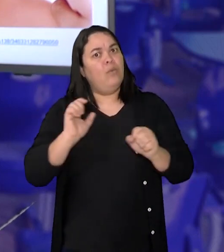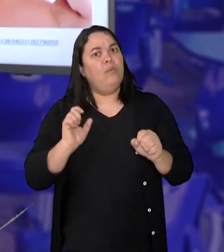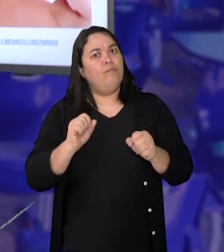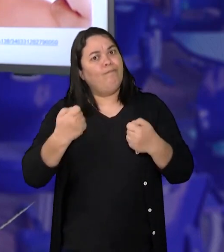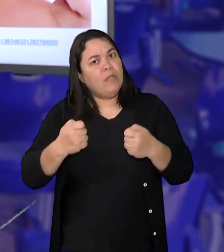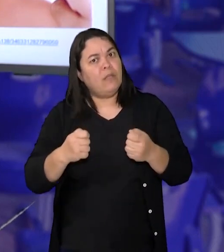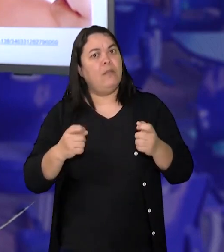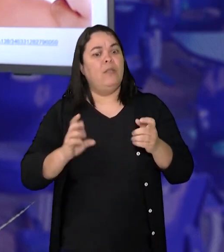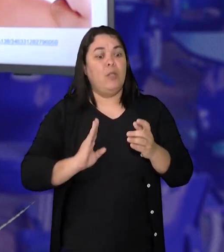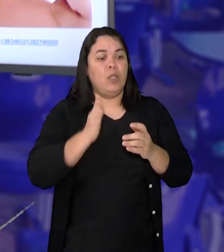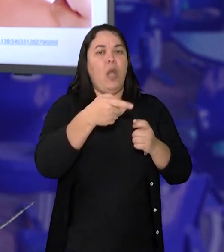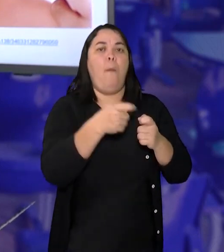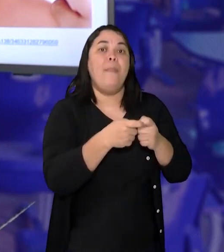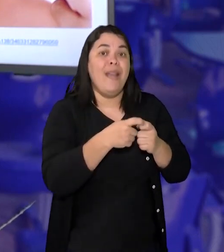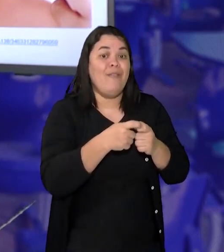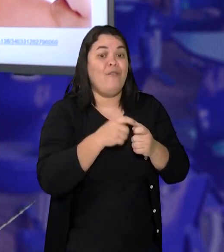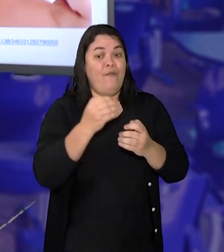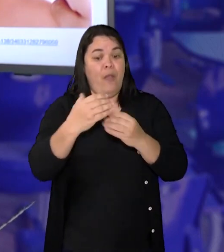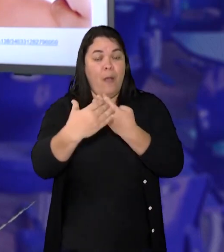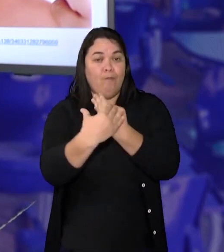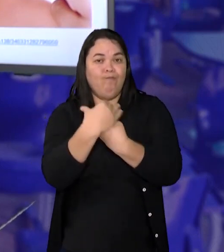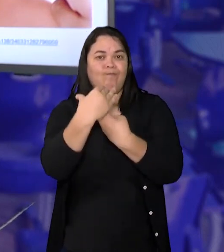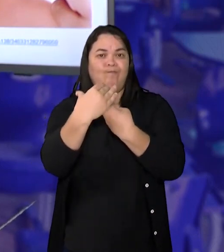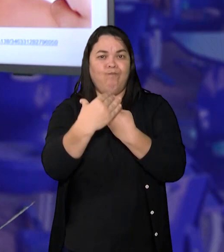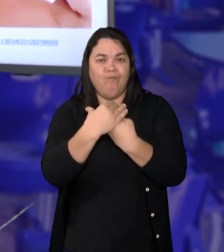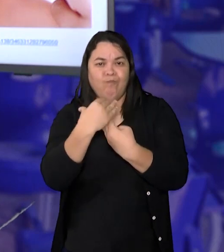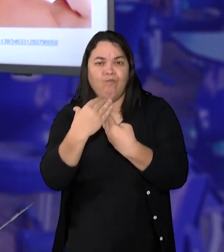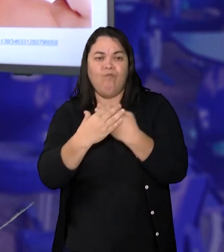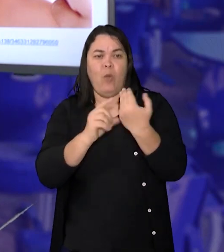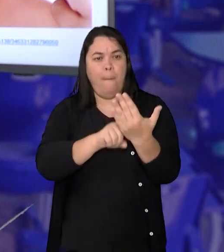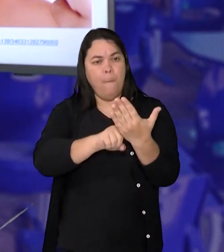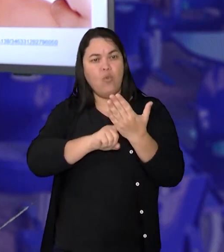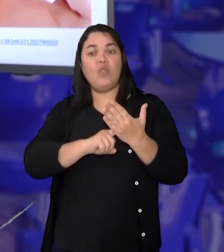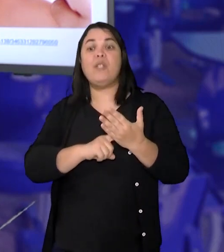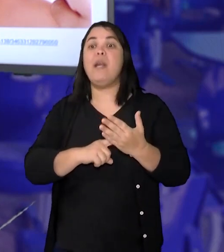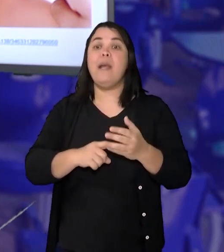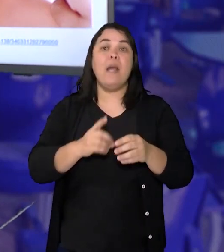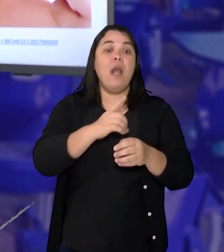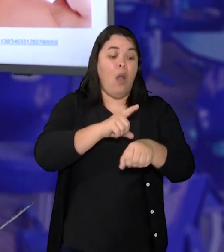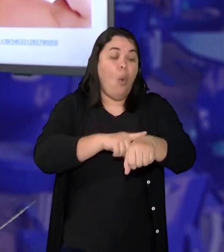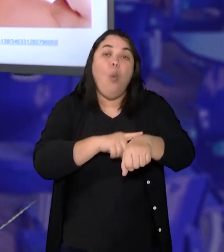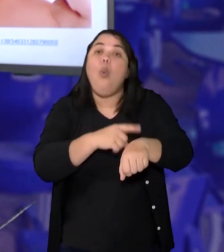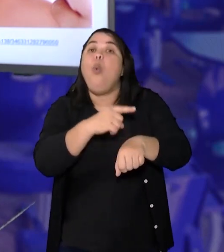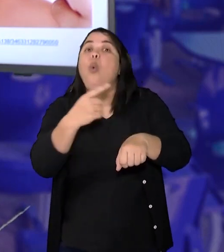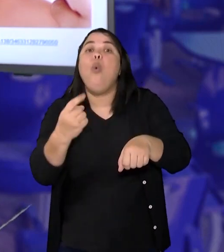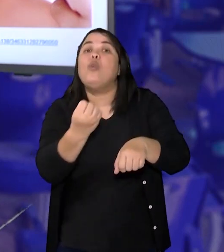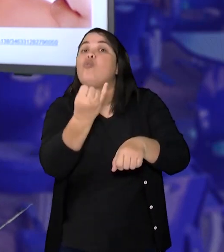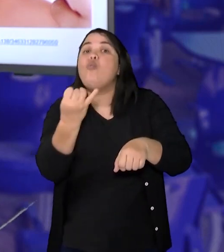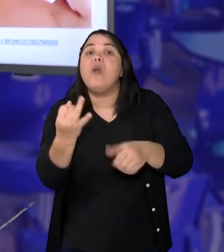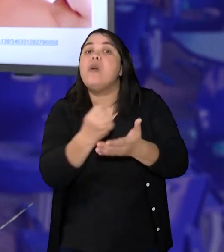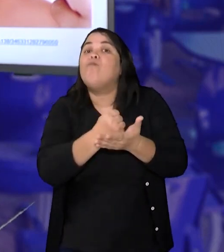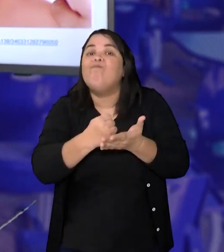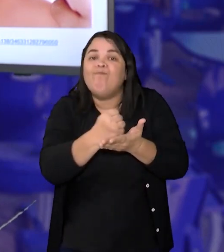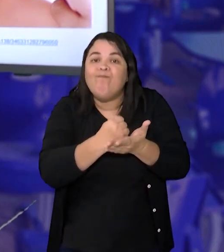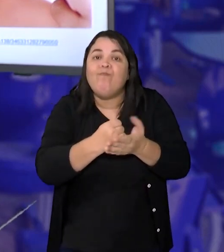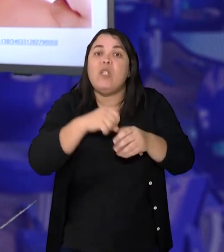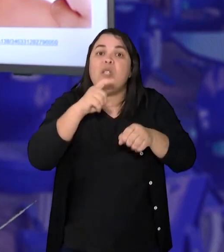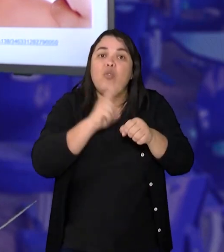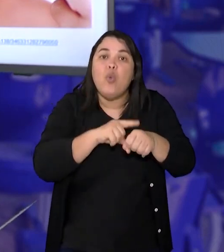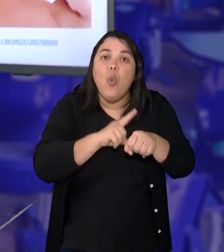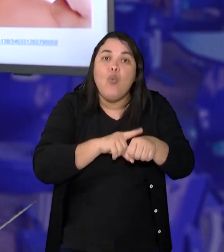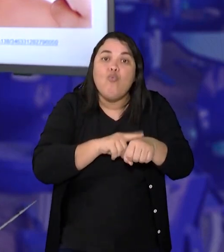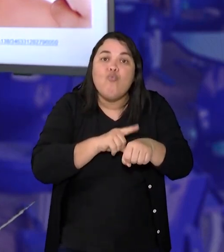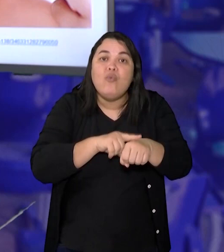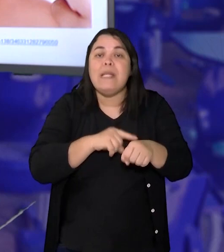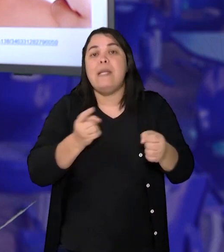de quantas em quantas horas eu tomar o antibiótico, quantas vezes eu tenho que tomar, qual o tempo que eu vou precisar